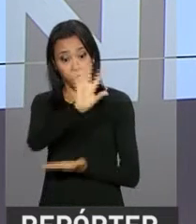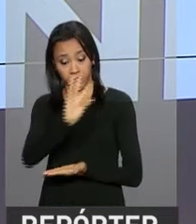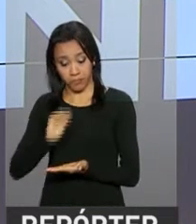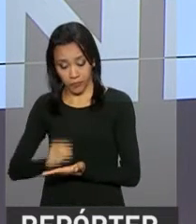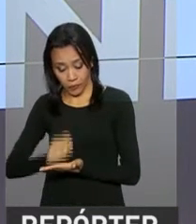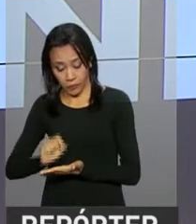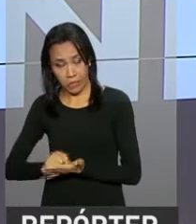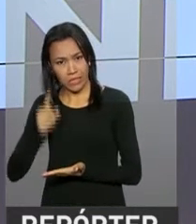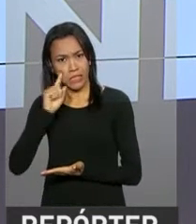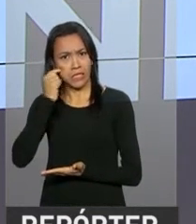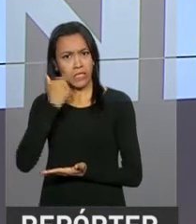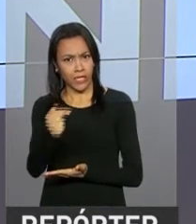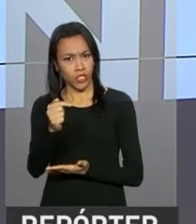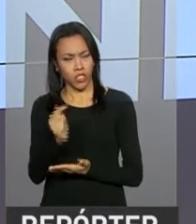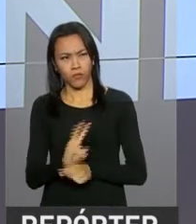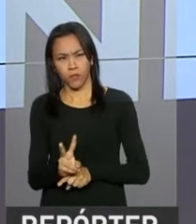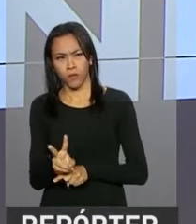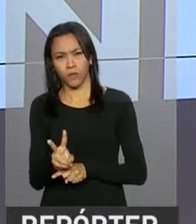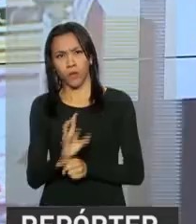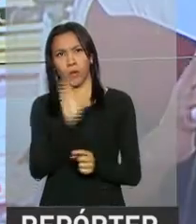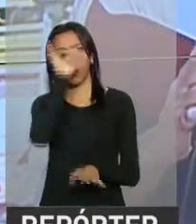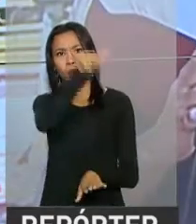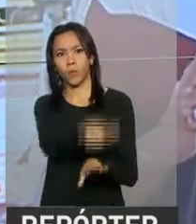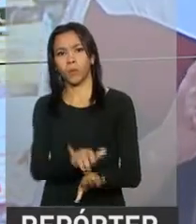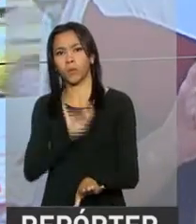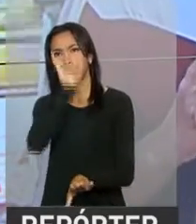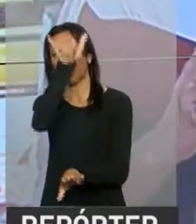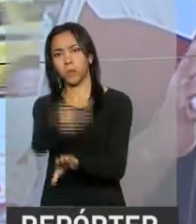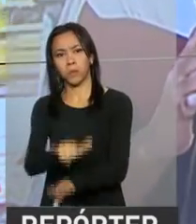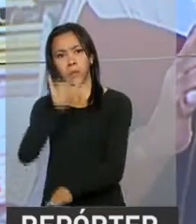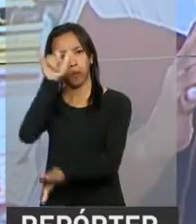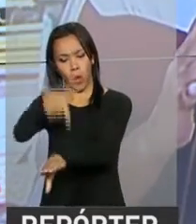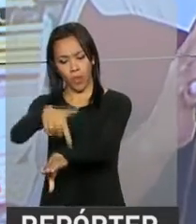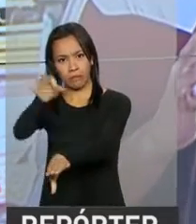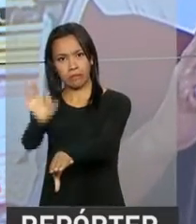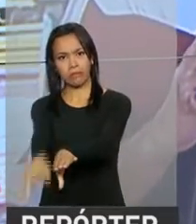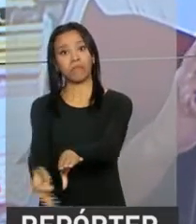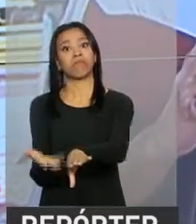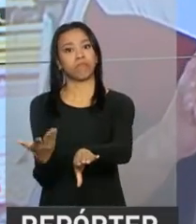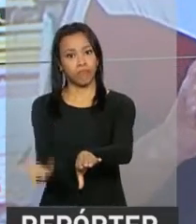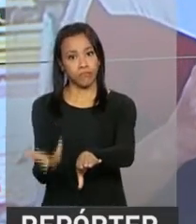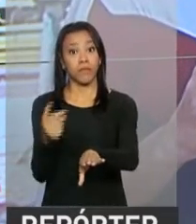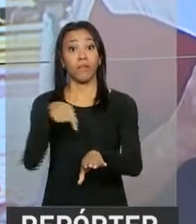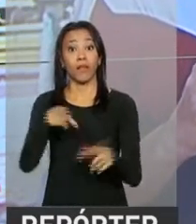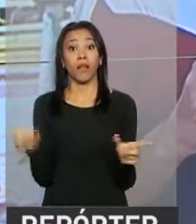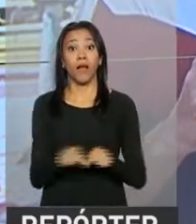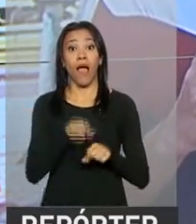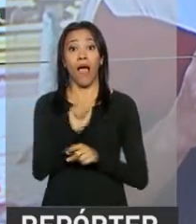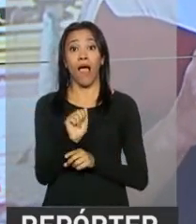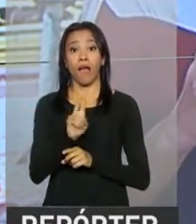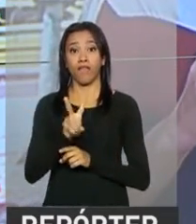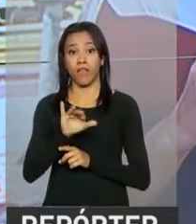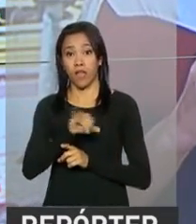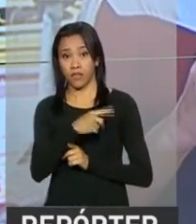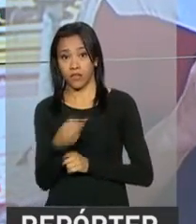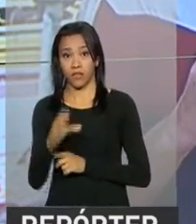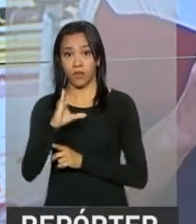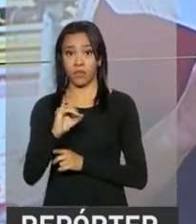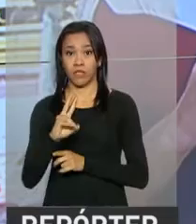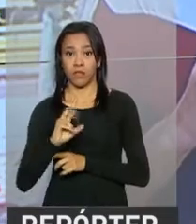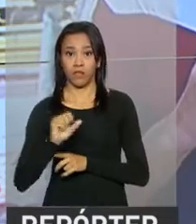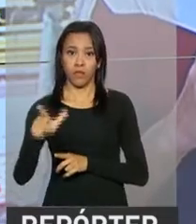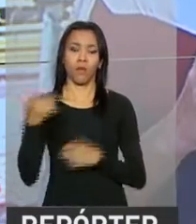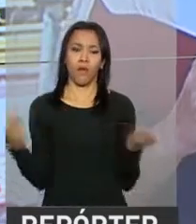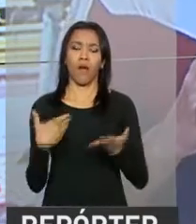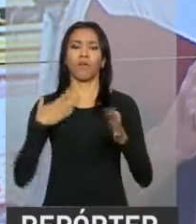primeiros 7 dias monitorados pelo Ministério dos Transportes, Portos e Aviação Civil. Por isso a gente vai conversar agora,